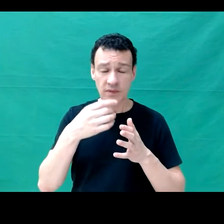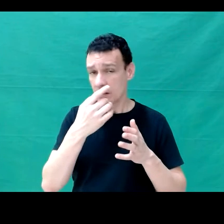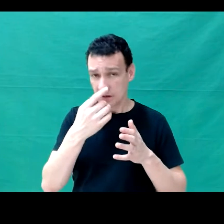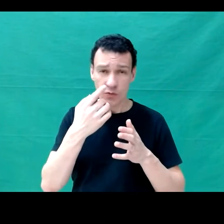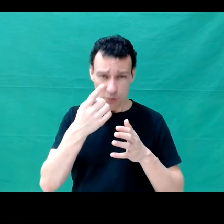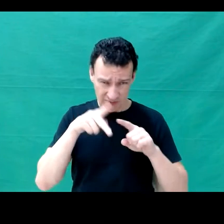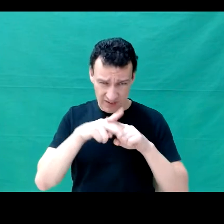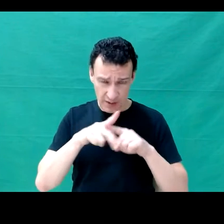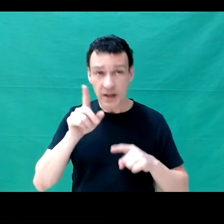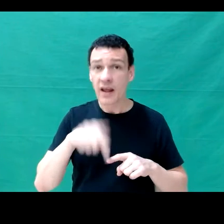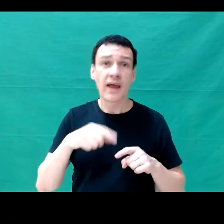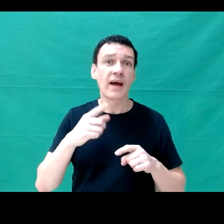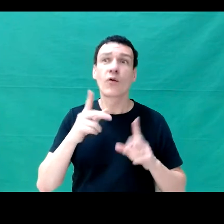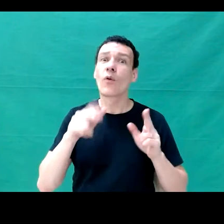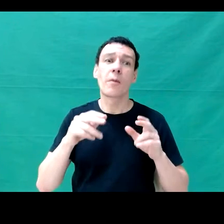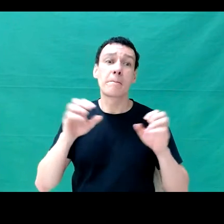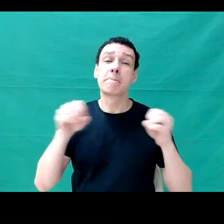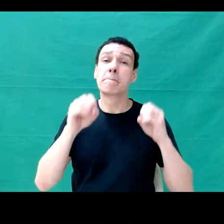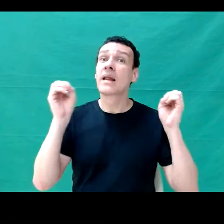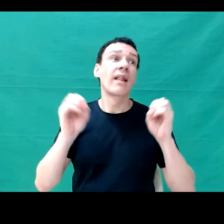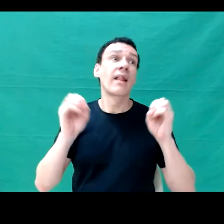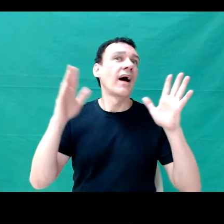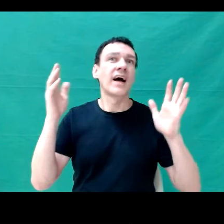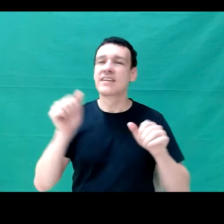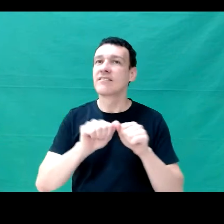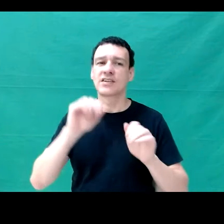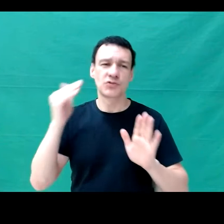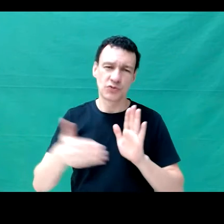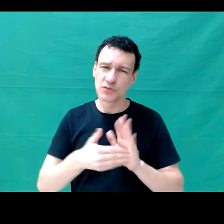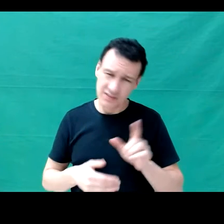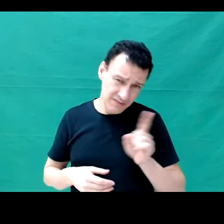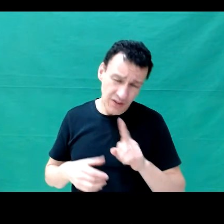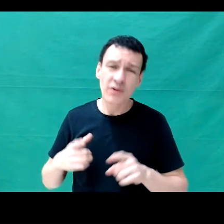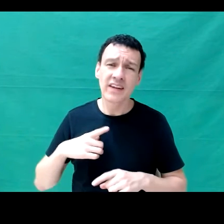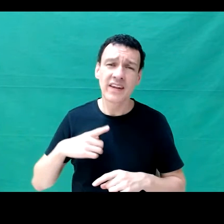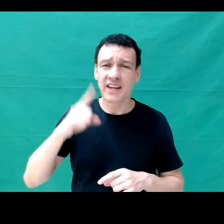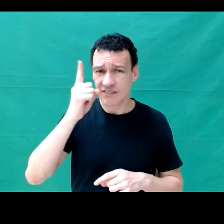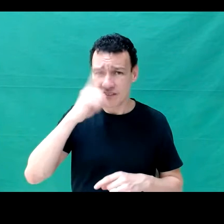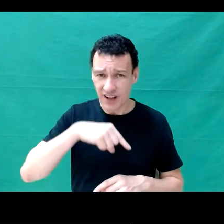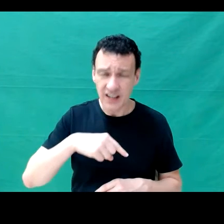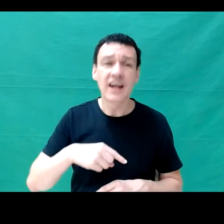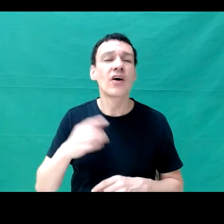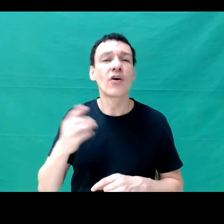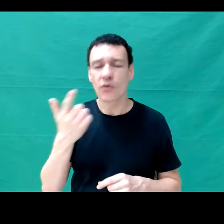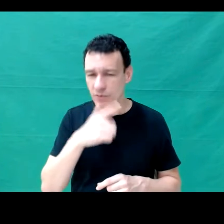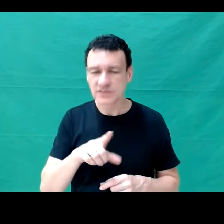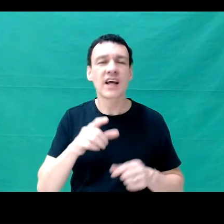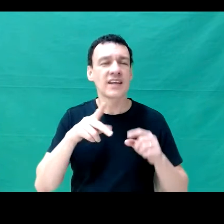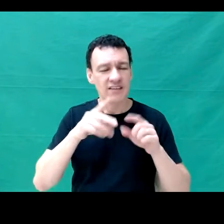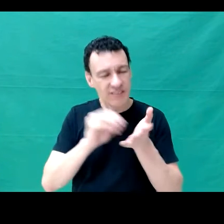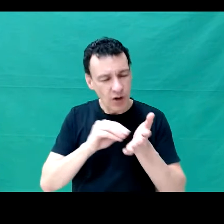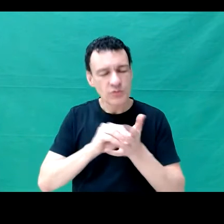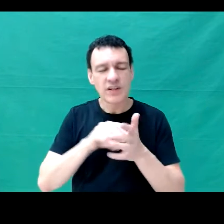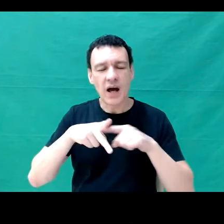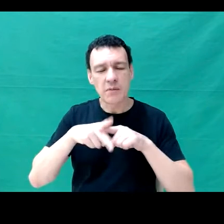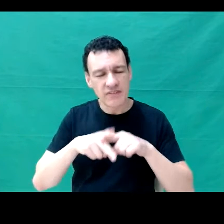é milagrosa, pessoal. Ela tem um monte de falhas, ela tem que ser aperfeiçoada em vários aspectos, né? E eu trouxe aqui para vocês conhecerem um